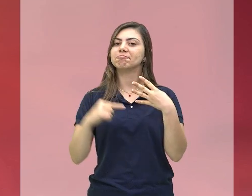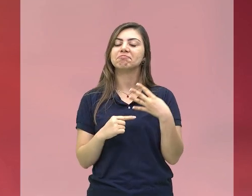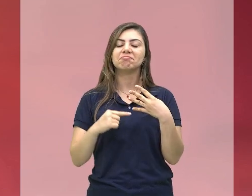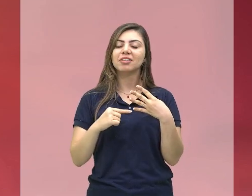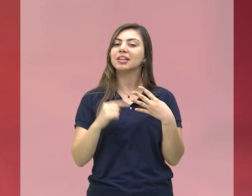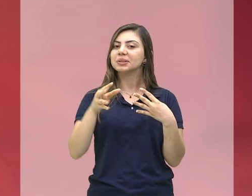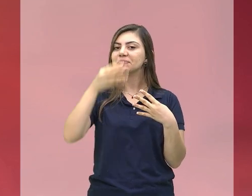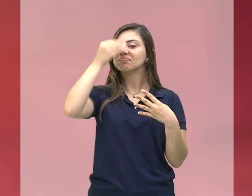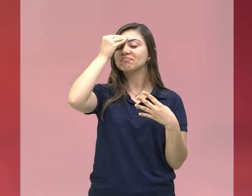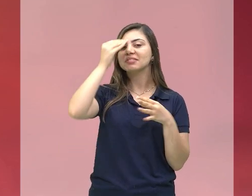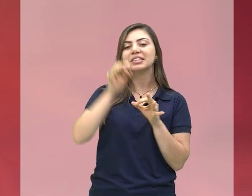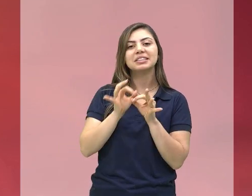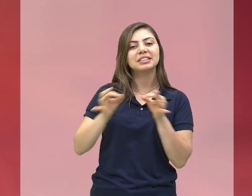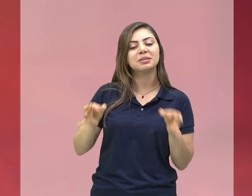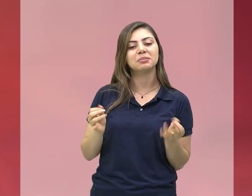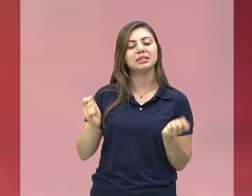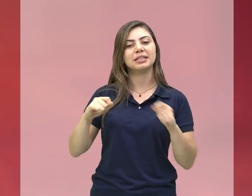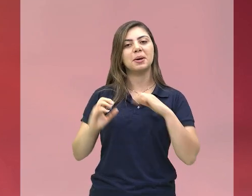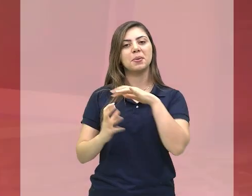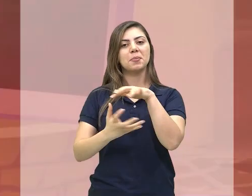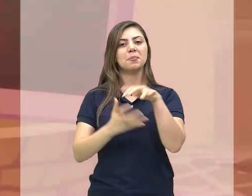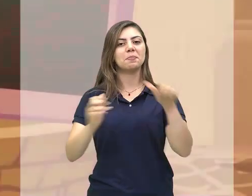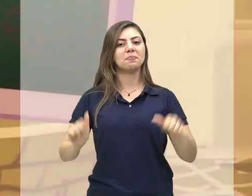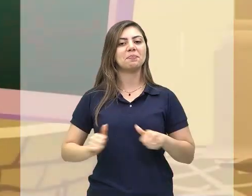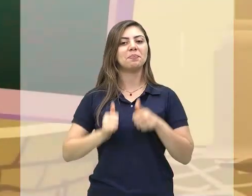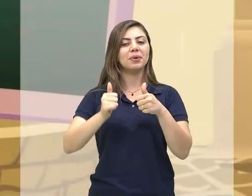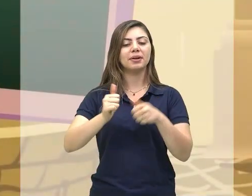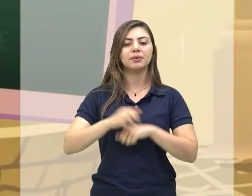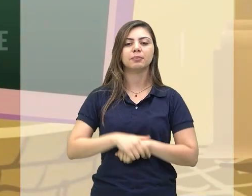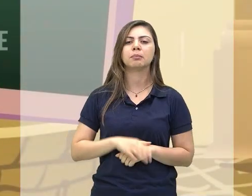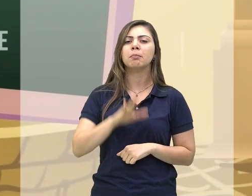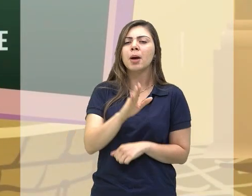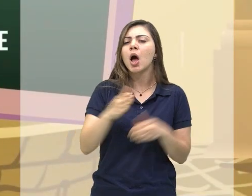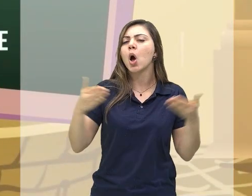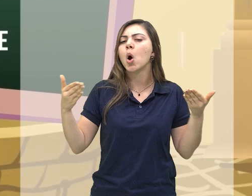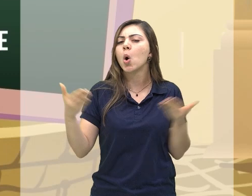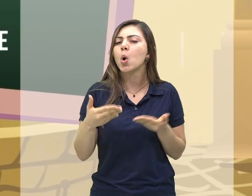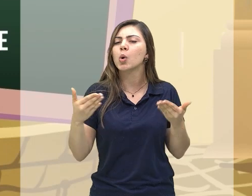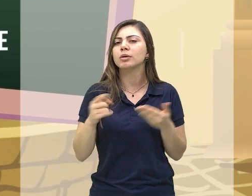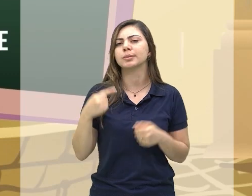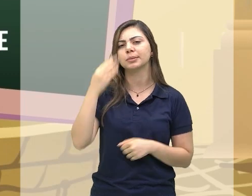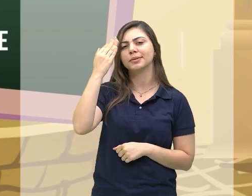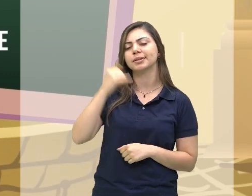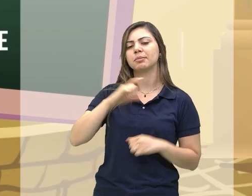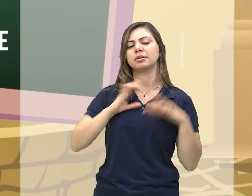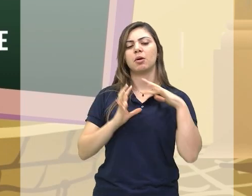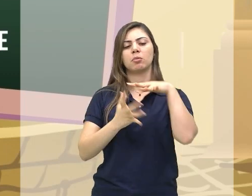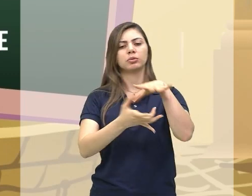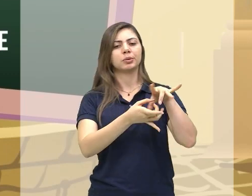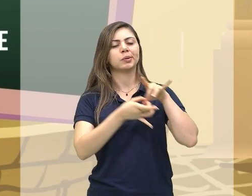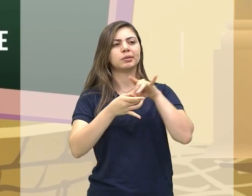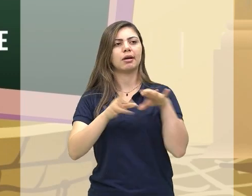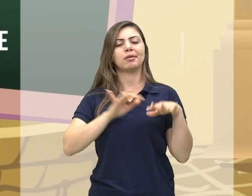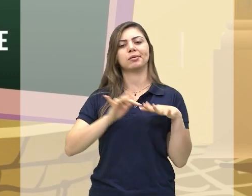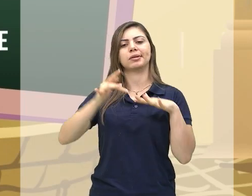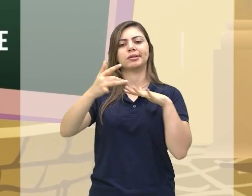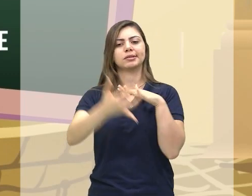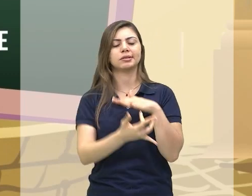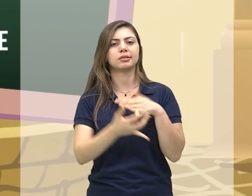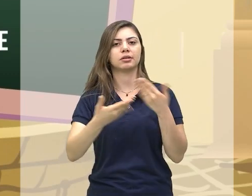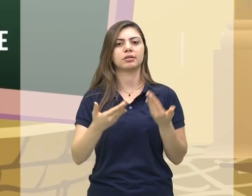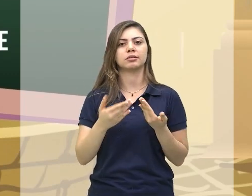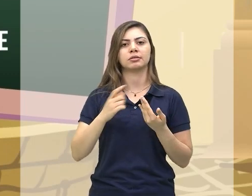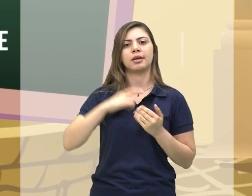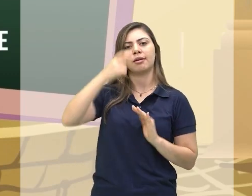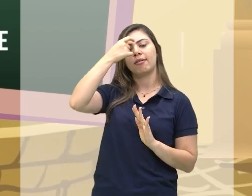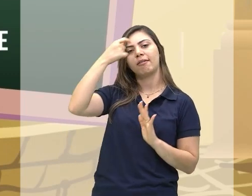assim, para um mundo melhor. Mas e hoje? Globalização, redes sociais,